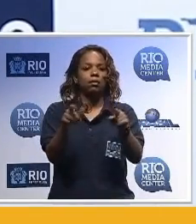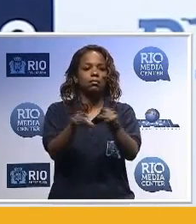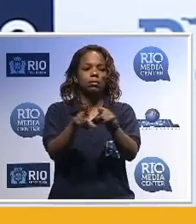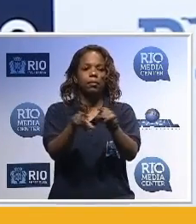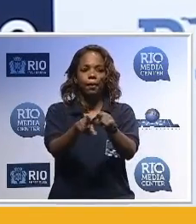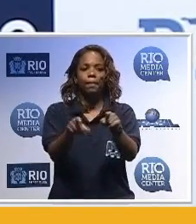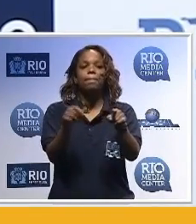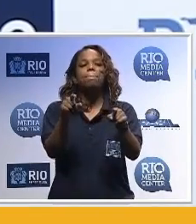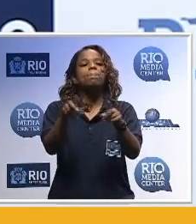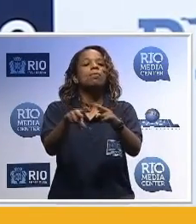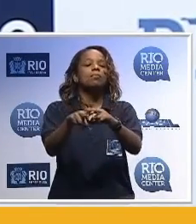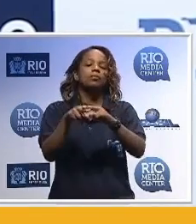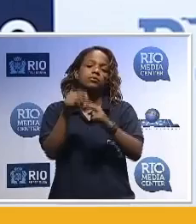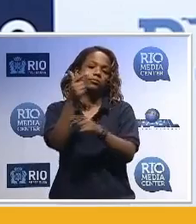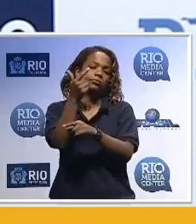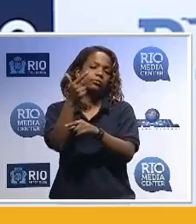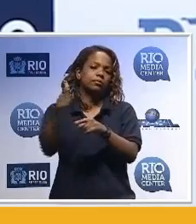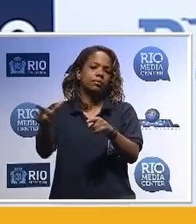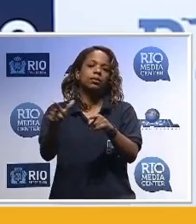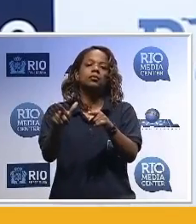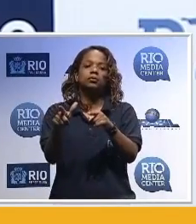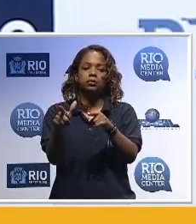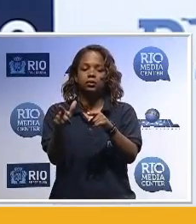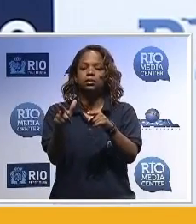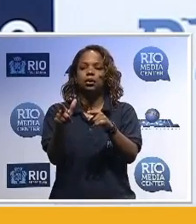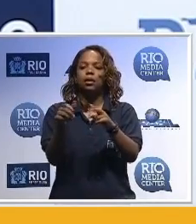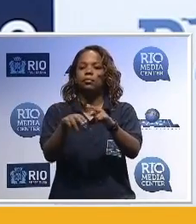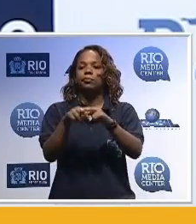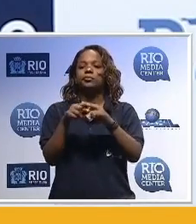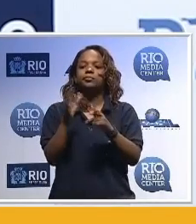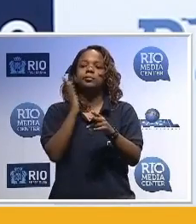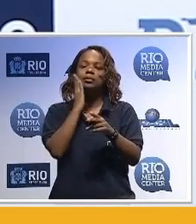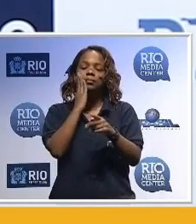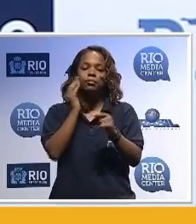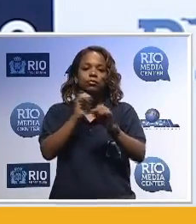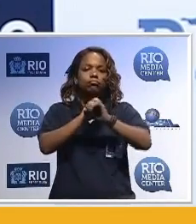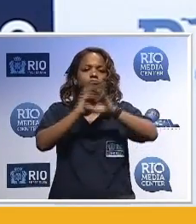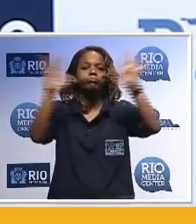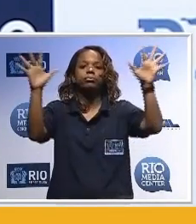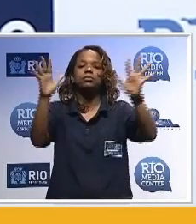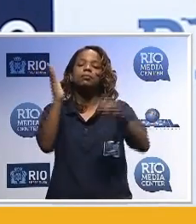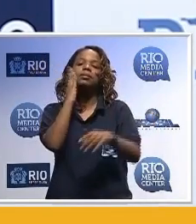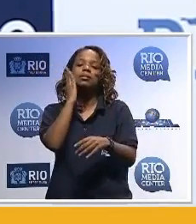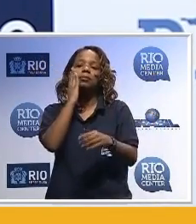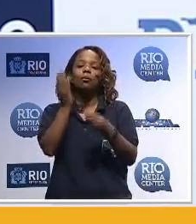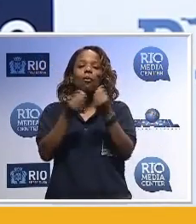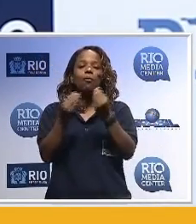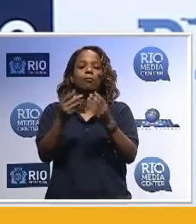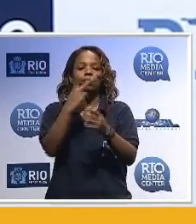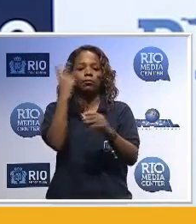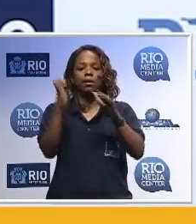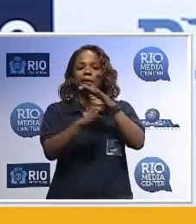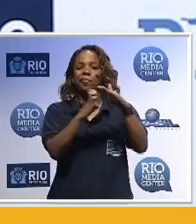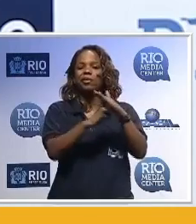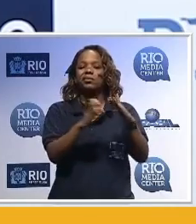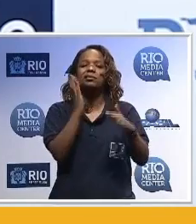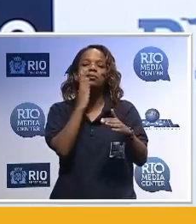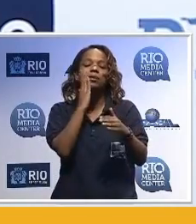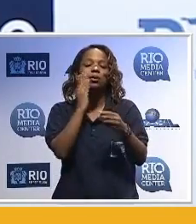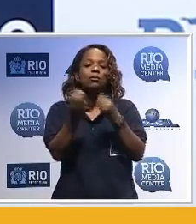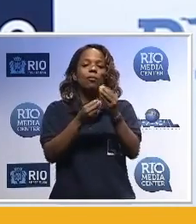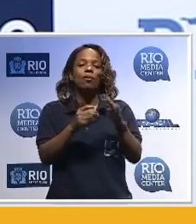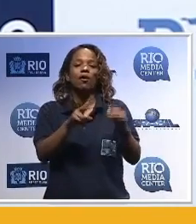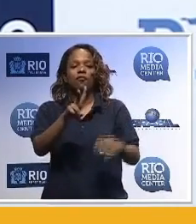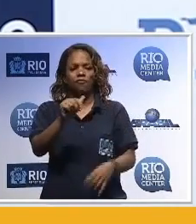agora em setembro novamente, para sensibilizar, buscar que esses empresários, além de preencher as